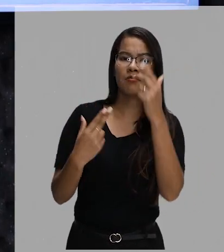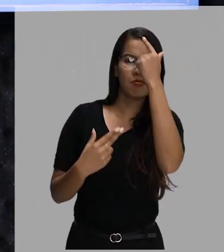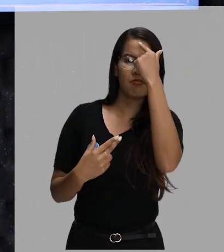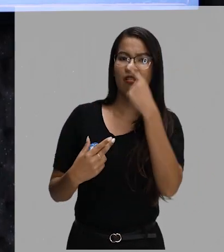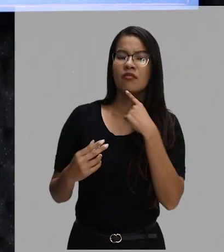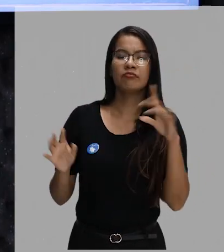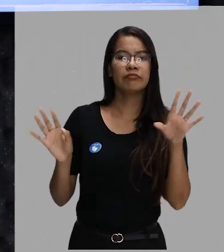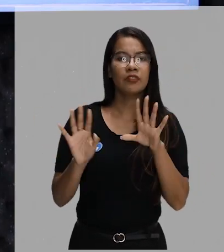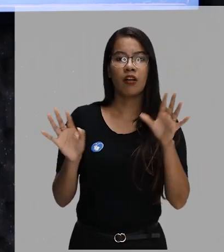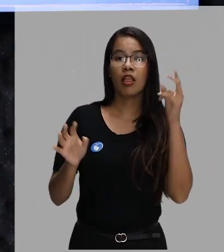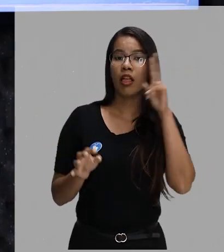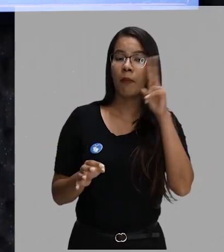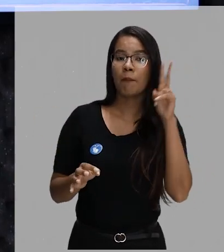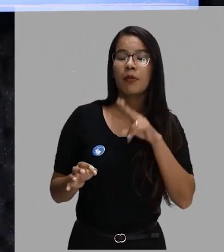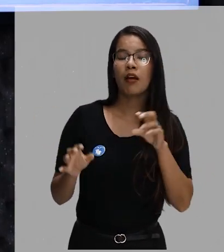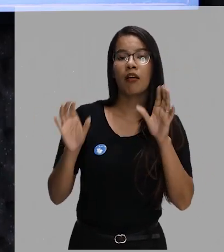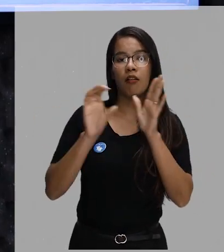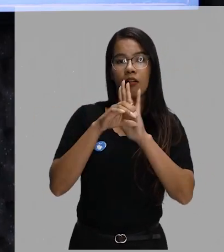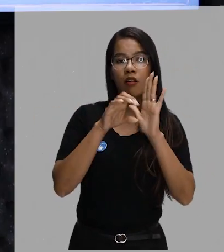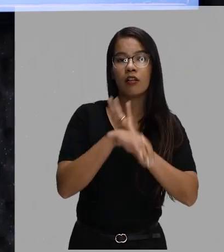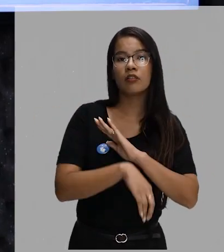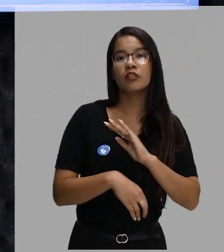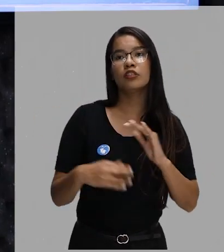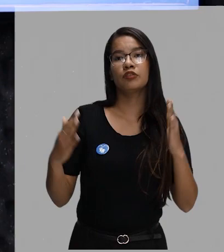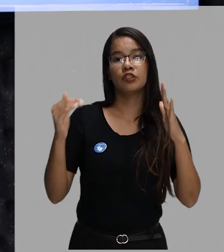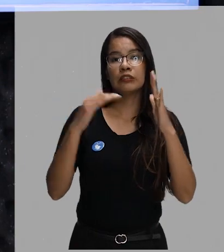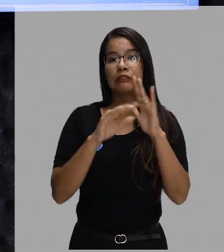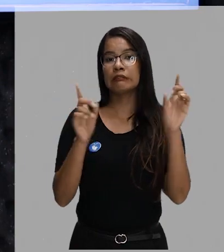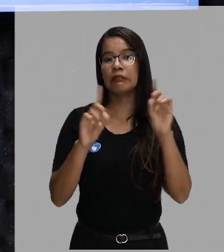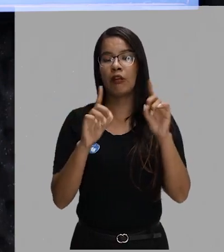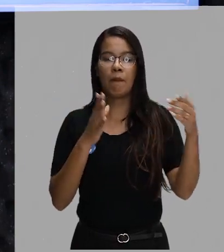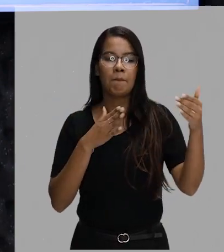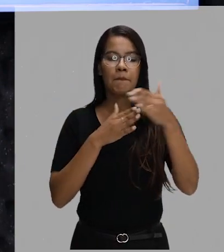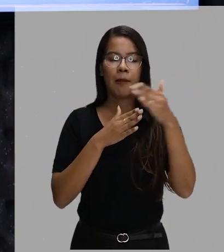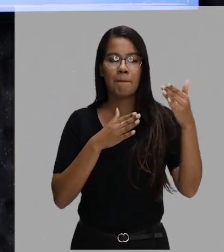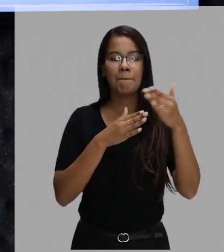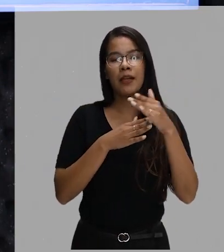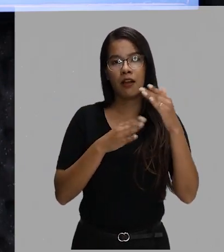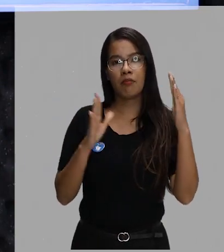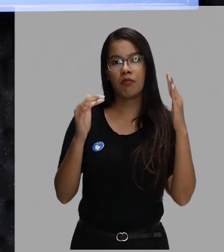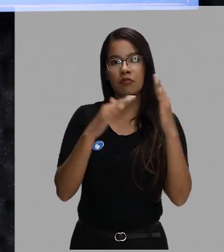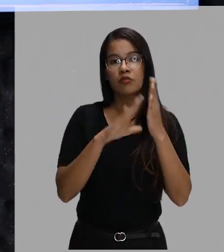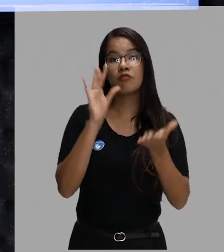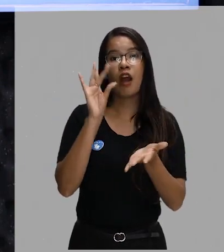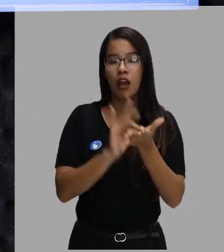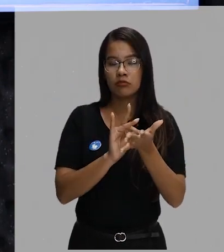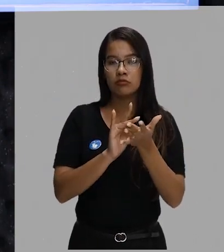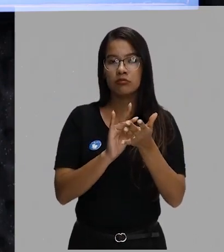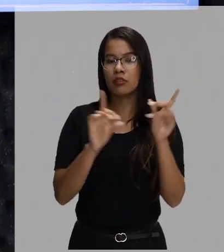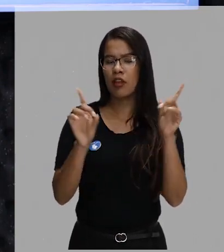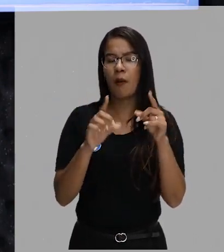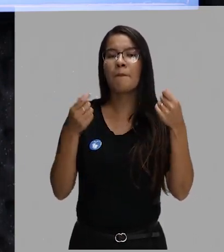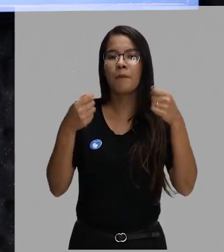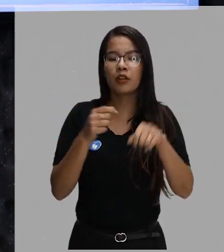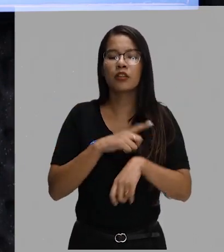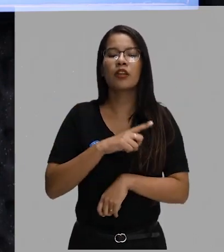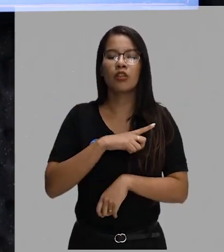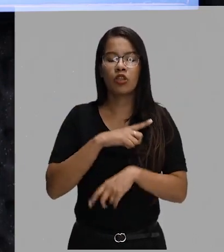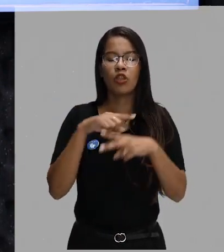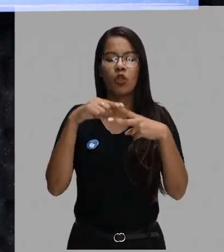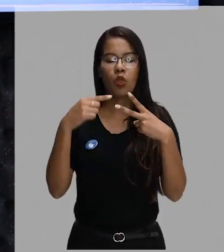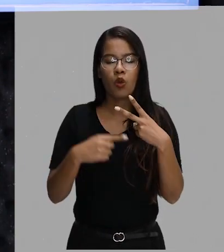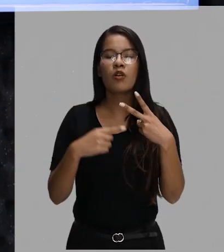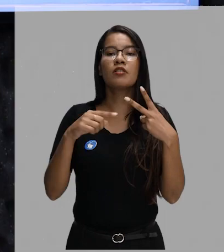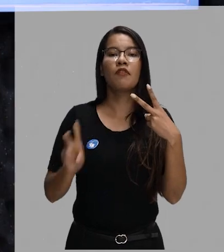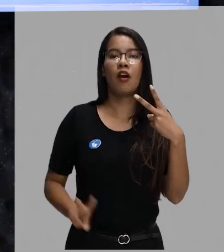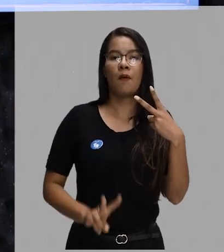conceito de função, que isso não é um empecilho para que isso seja função. Eu posso ter dois valores com a mesma imagem? Posso, mas se